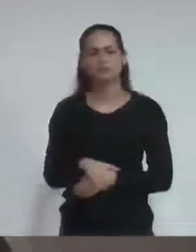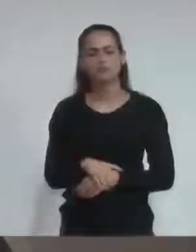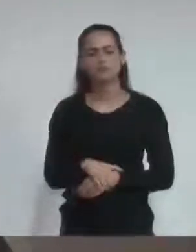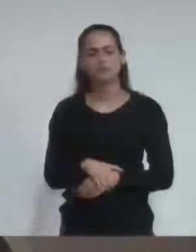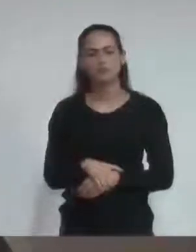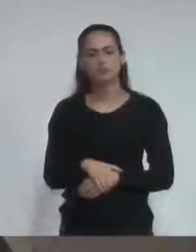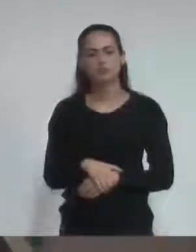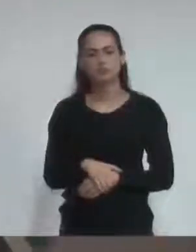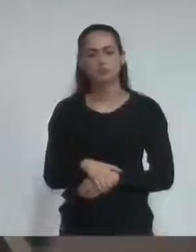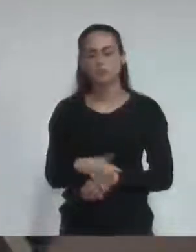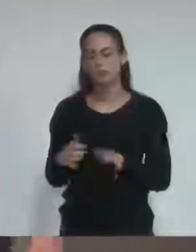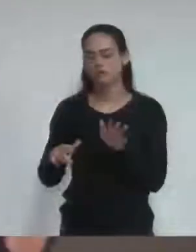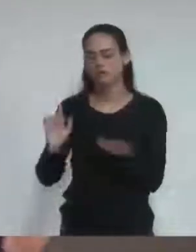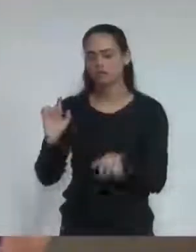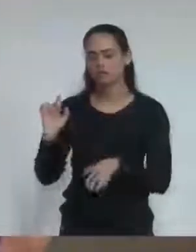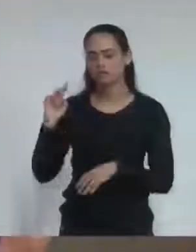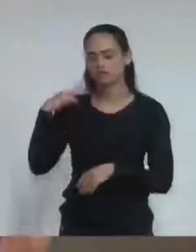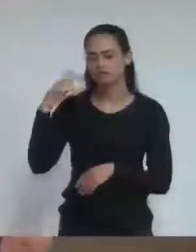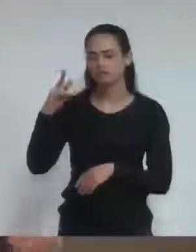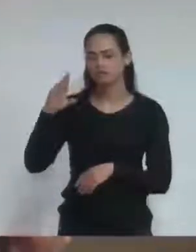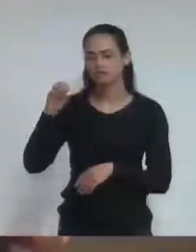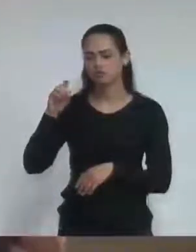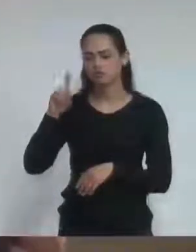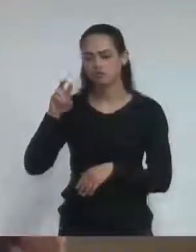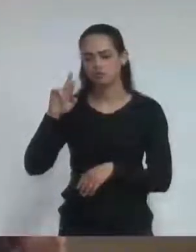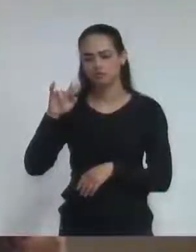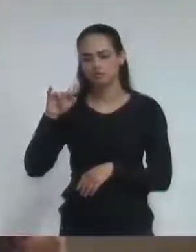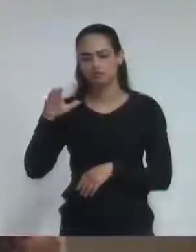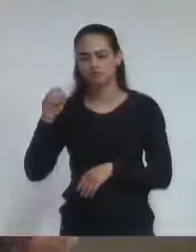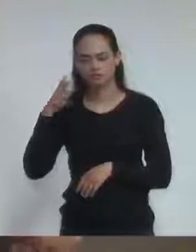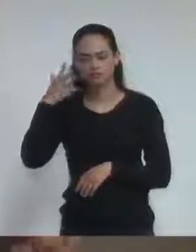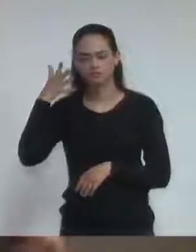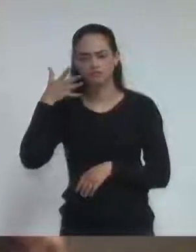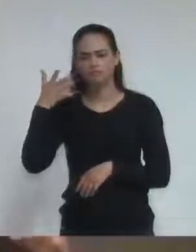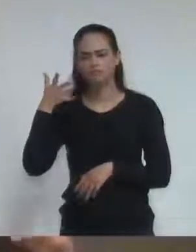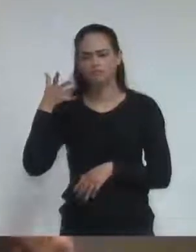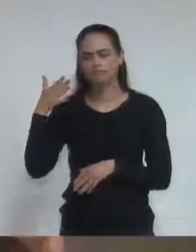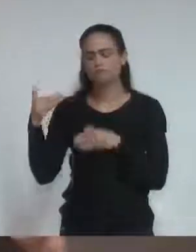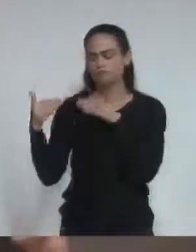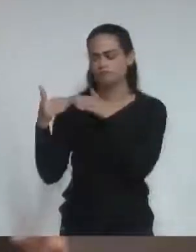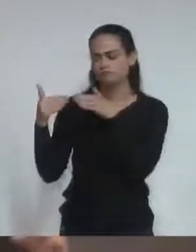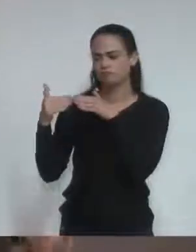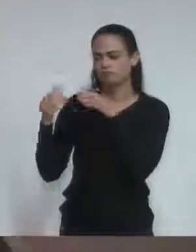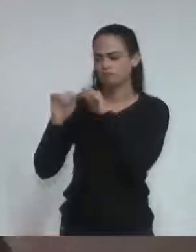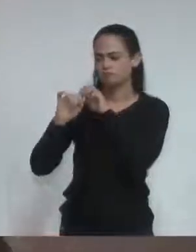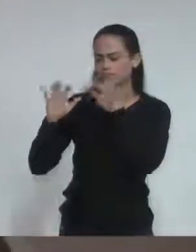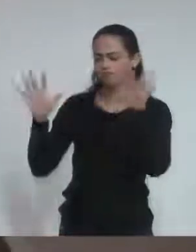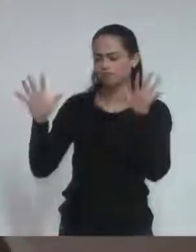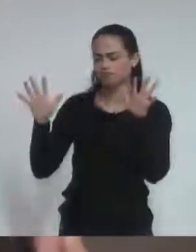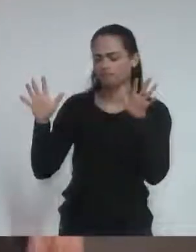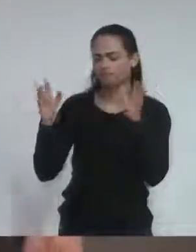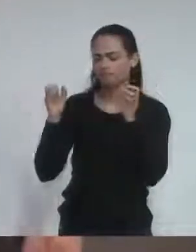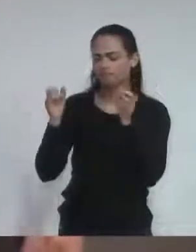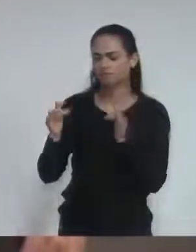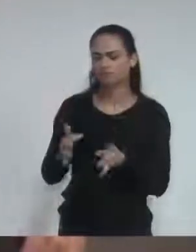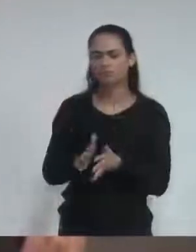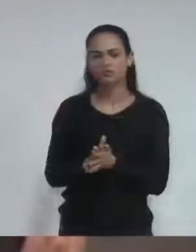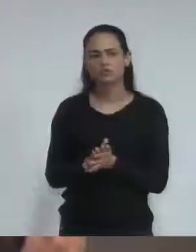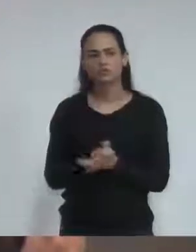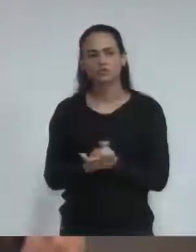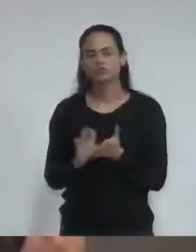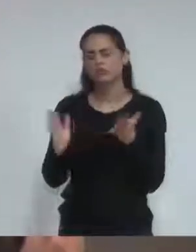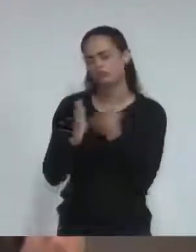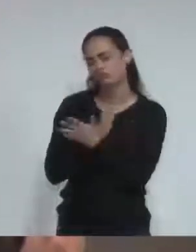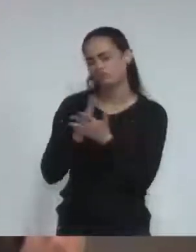pelo vereador Rodrigo, acho que é bastante lúcida, Rodrigo. Acho que a gente talvez tenha algumas divergências em